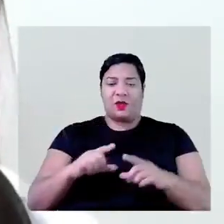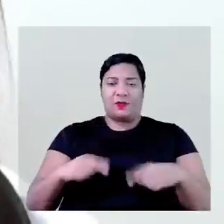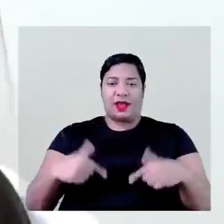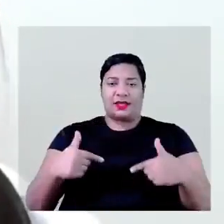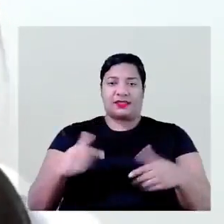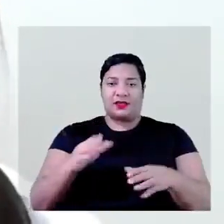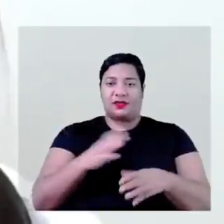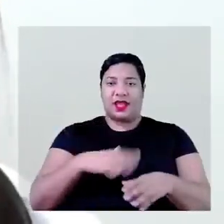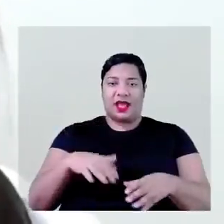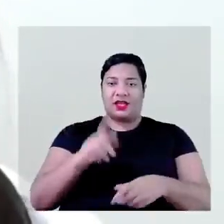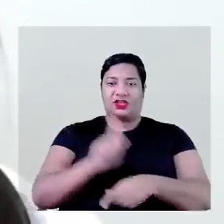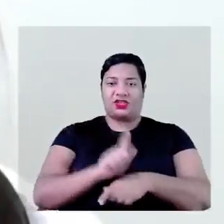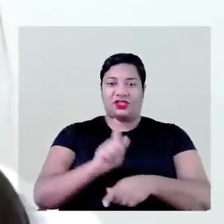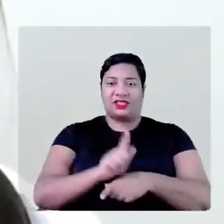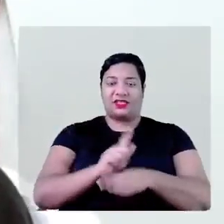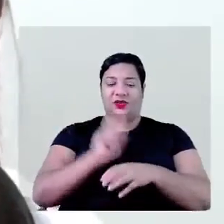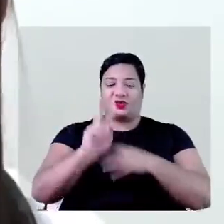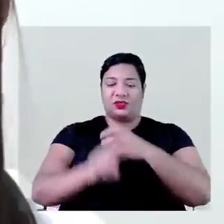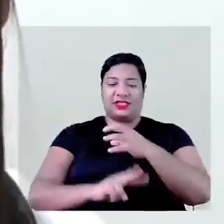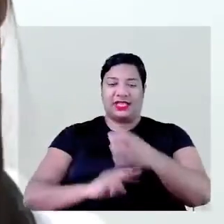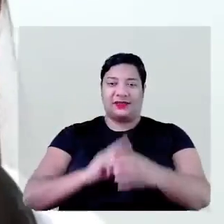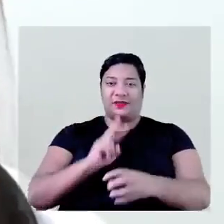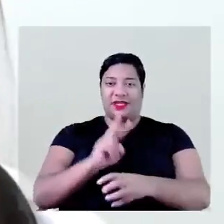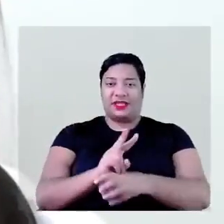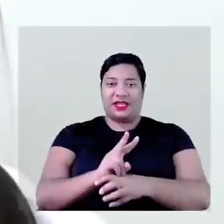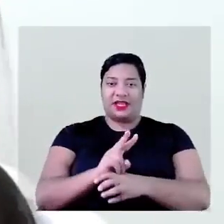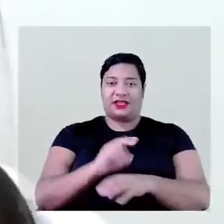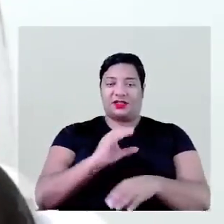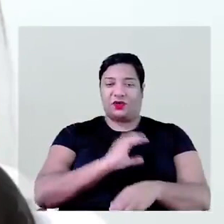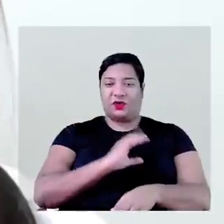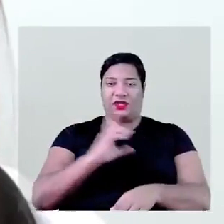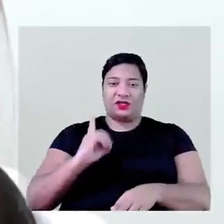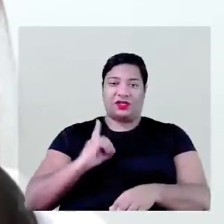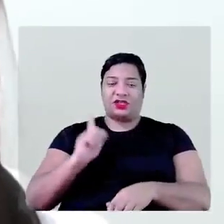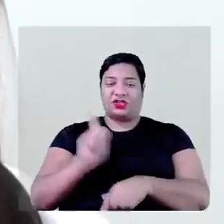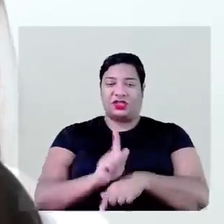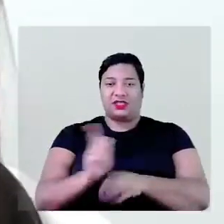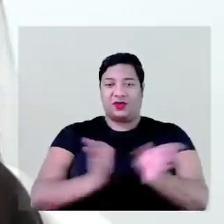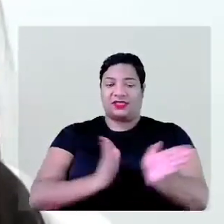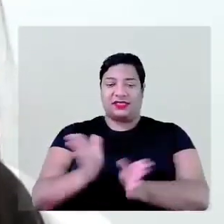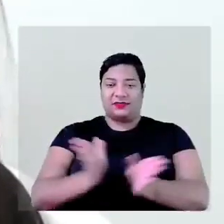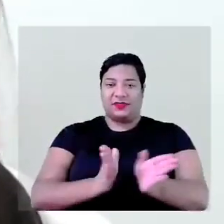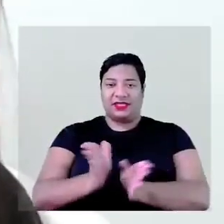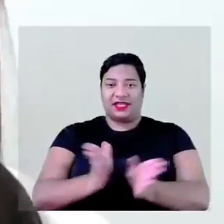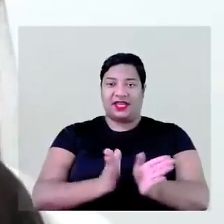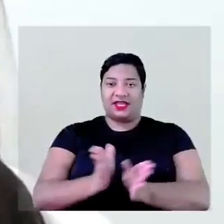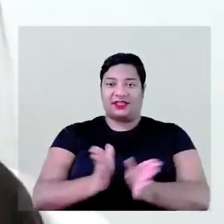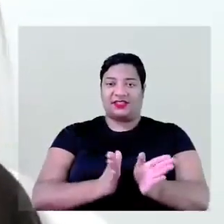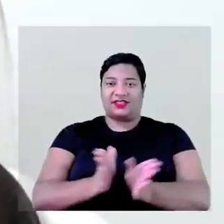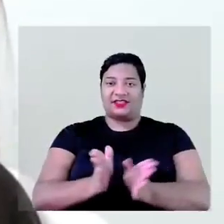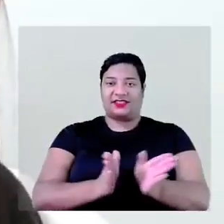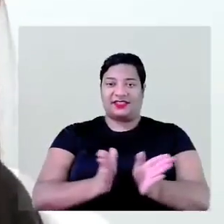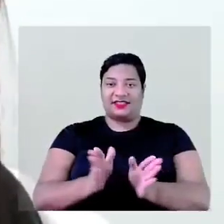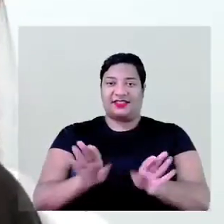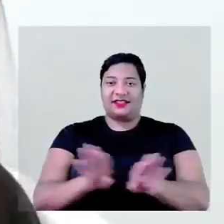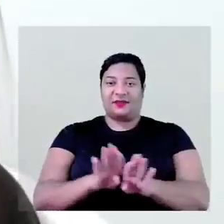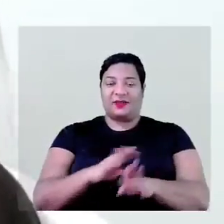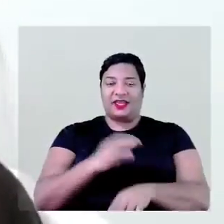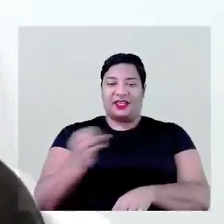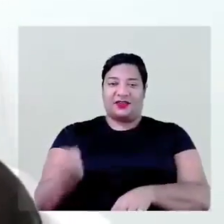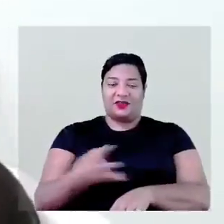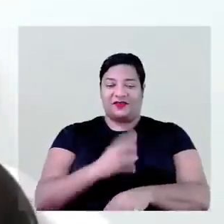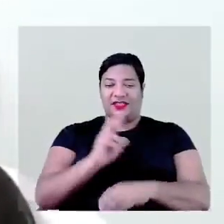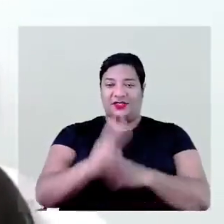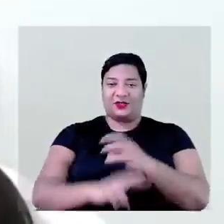de Gestão da Sustentabilidade, Coordenadoria de Gestão de Acessibilidade, Inovação e